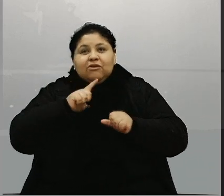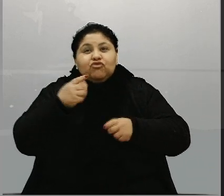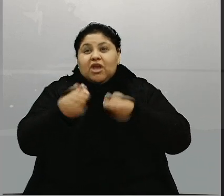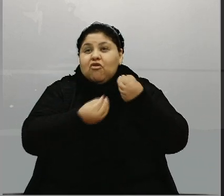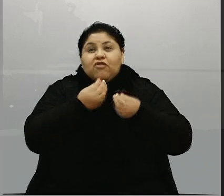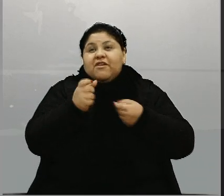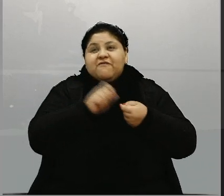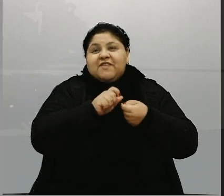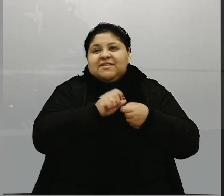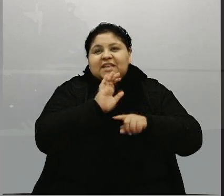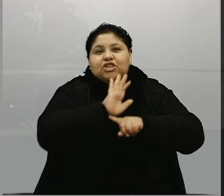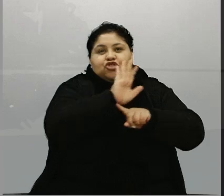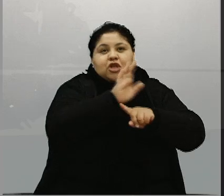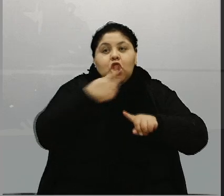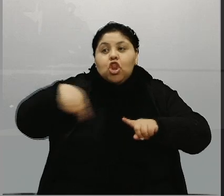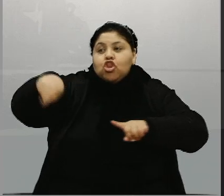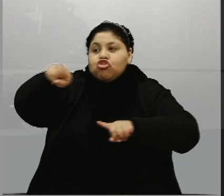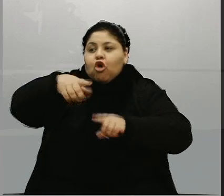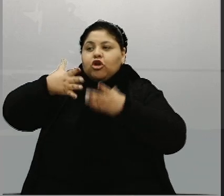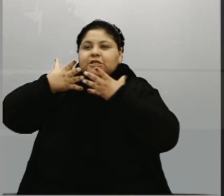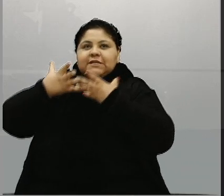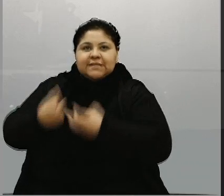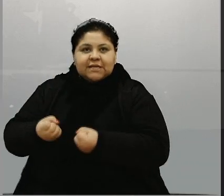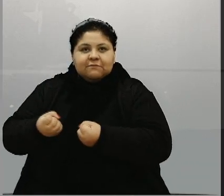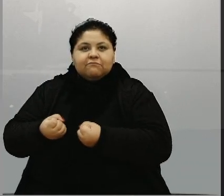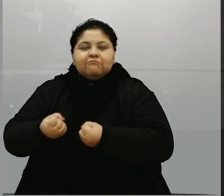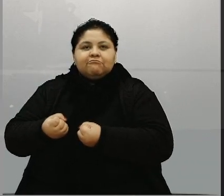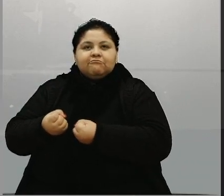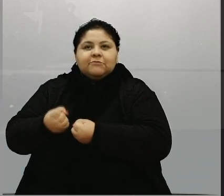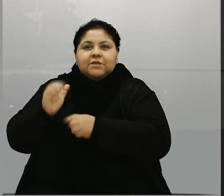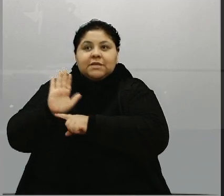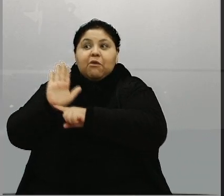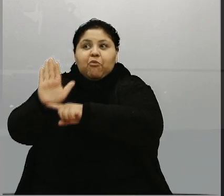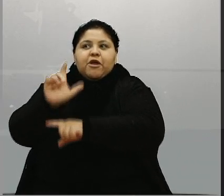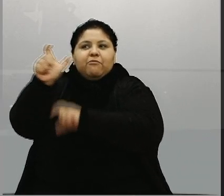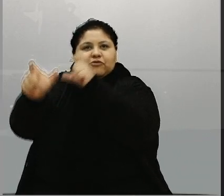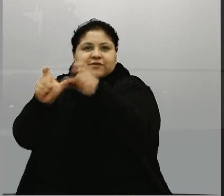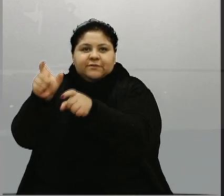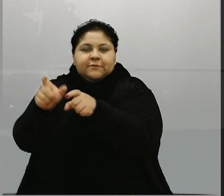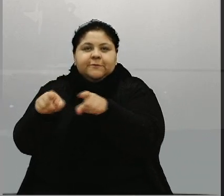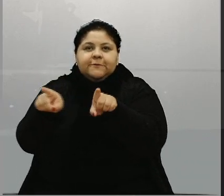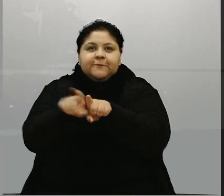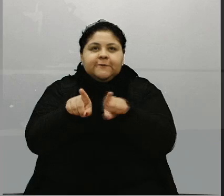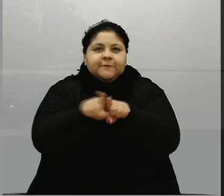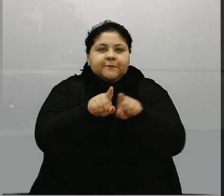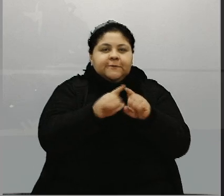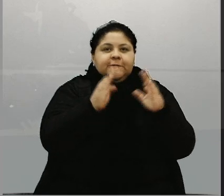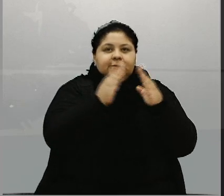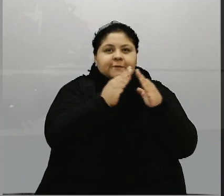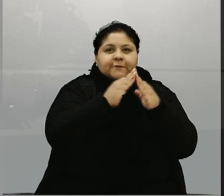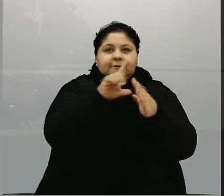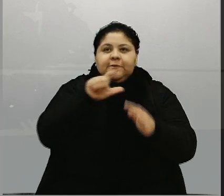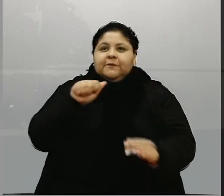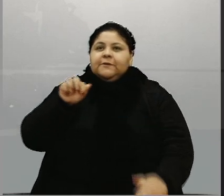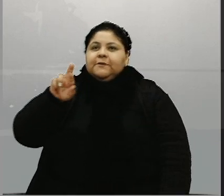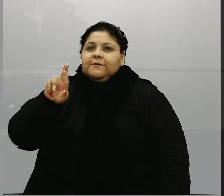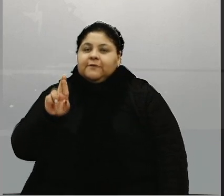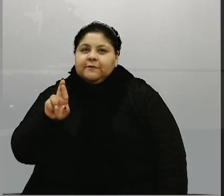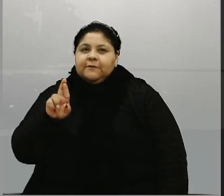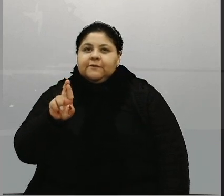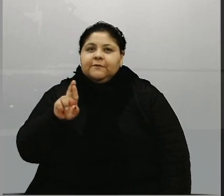conseguir ajudar, nós abraçamos e somos assistência ali. Nós estamos também na Casa Asilar Bela Vista, no